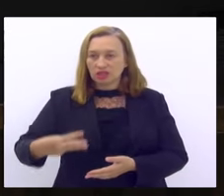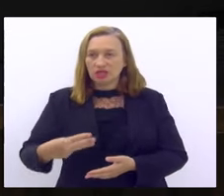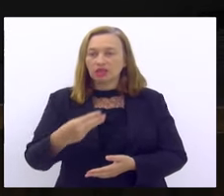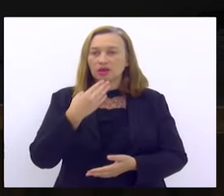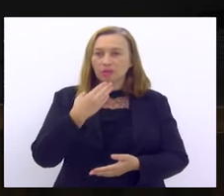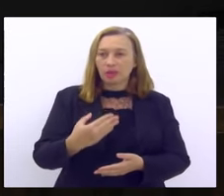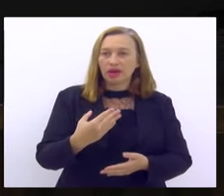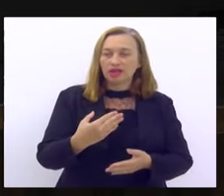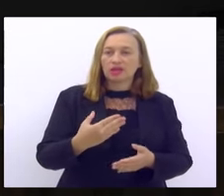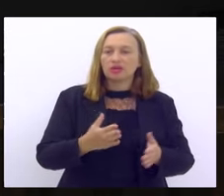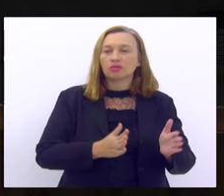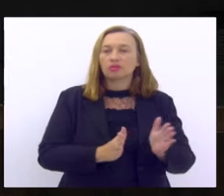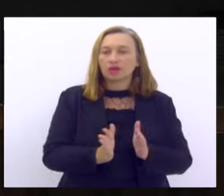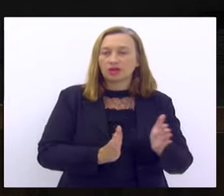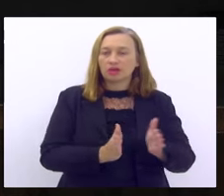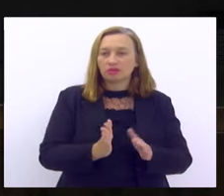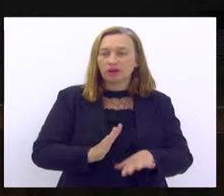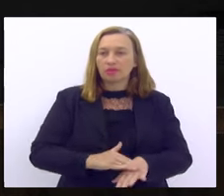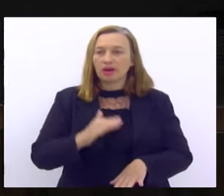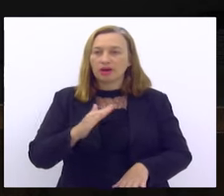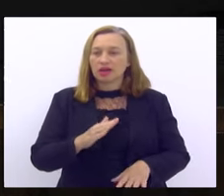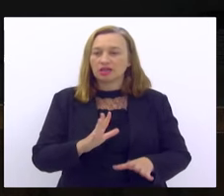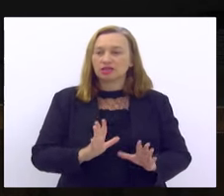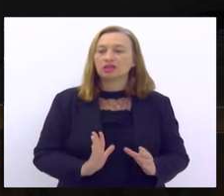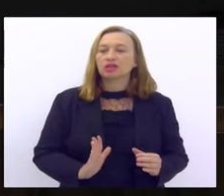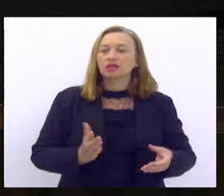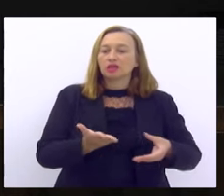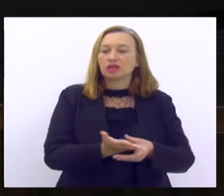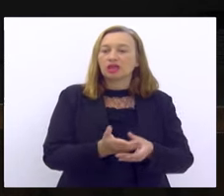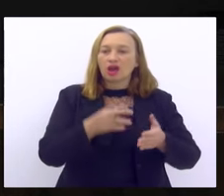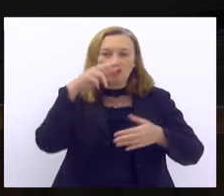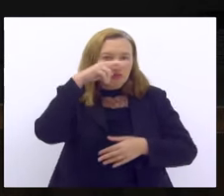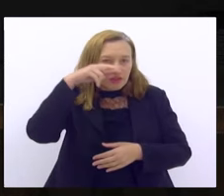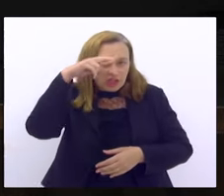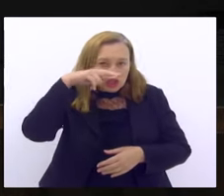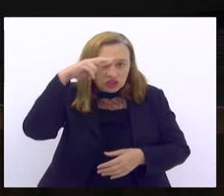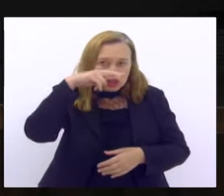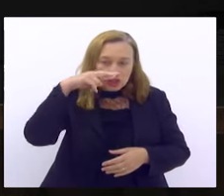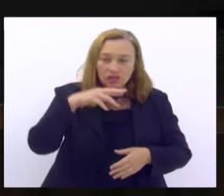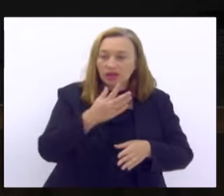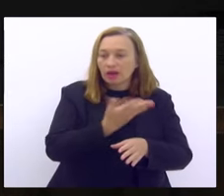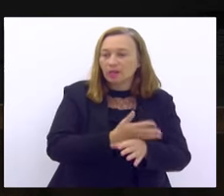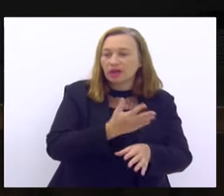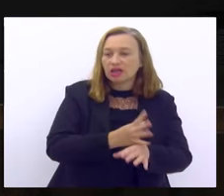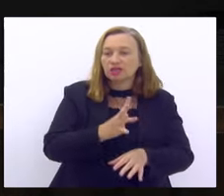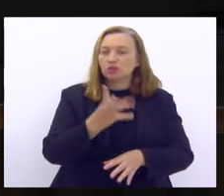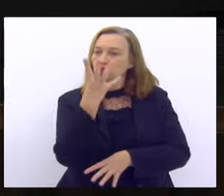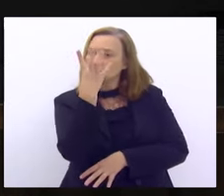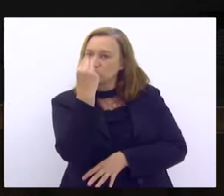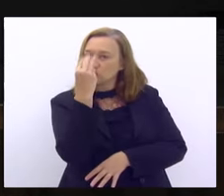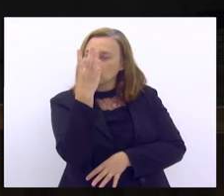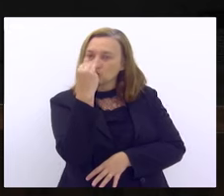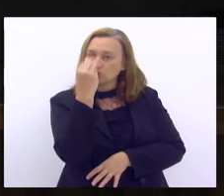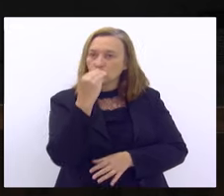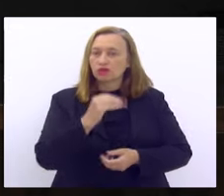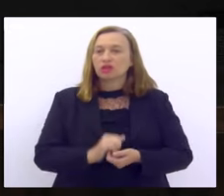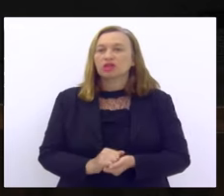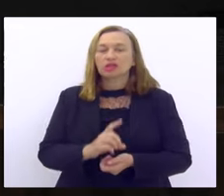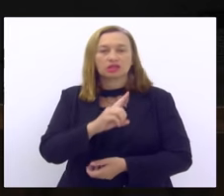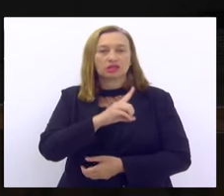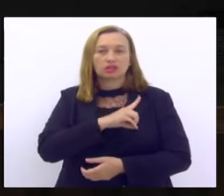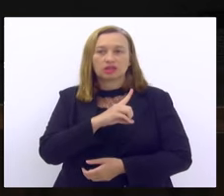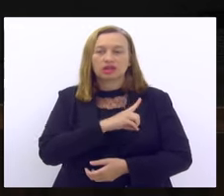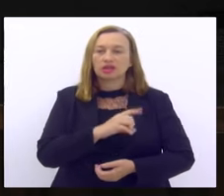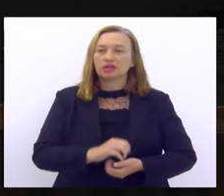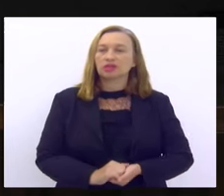prazo de funcionamento da Comissão Parlamentar de Inquérito, destinada a investigar a prática de reconhecimento fotográfico realizado nas